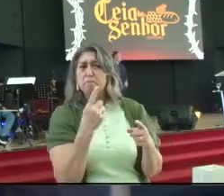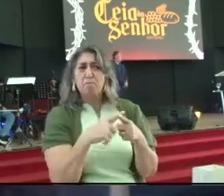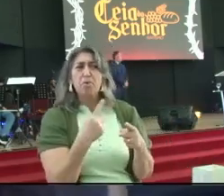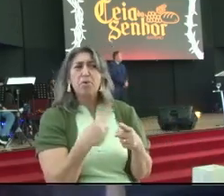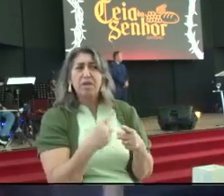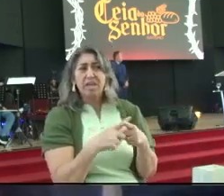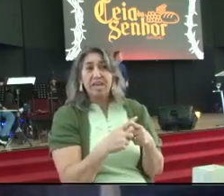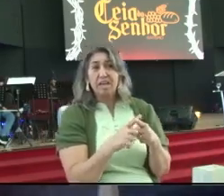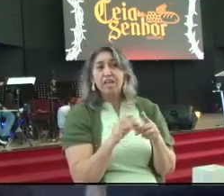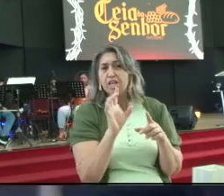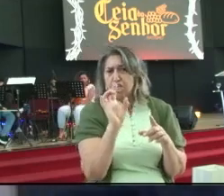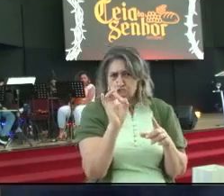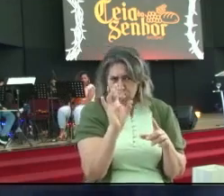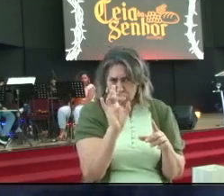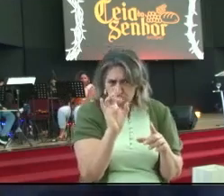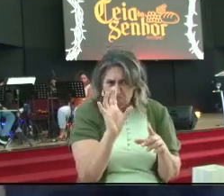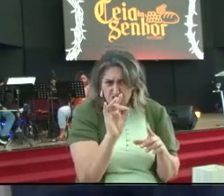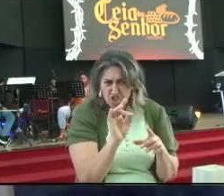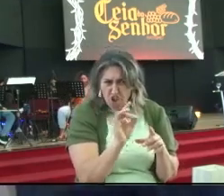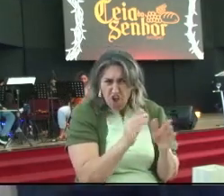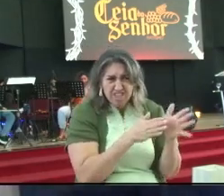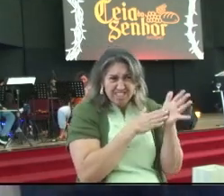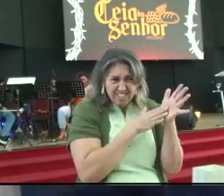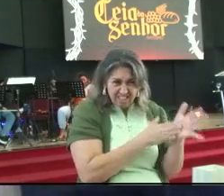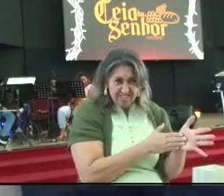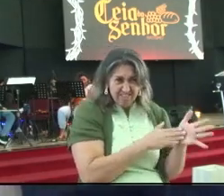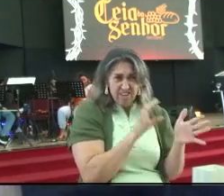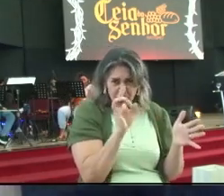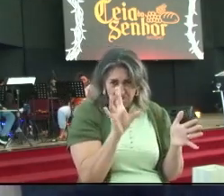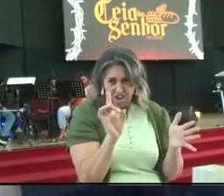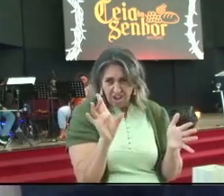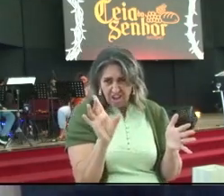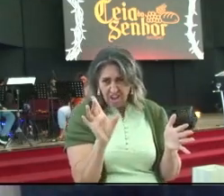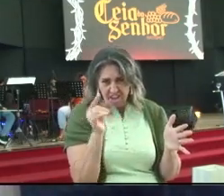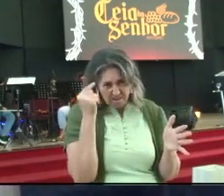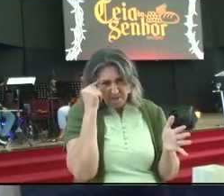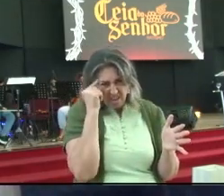É porque, irmãos, não basta ser fiel.